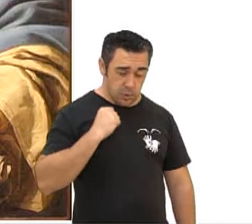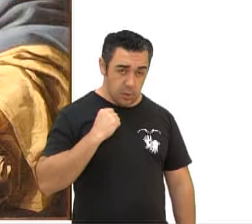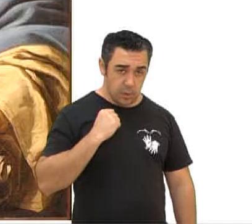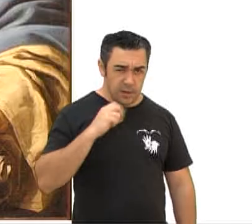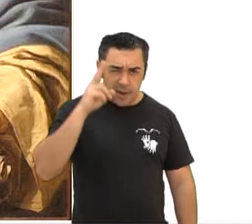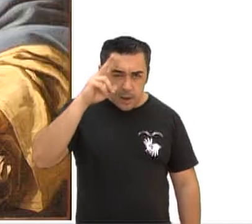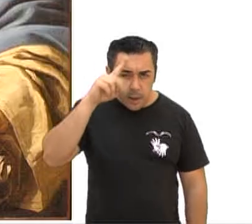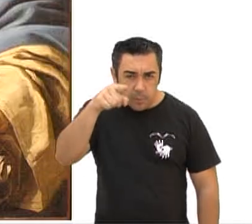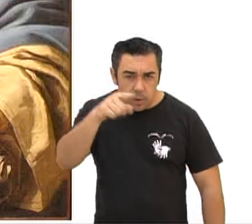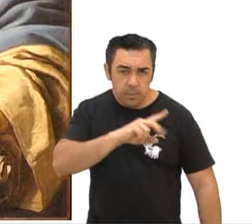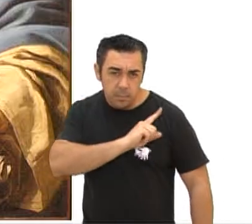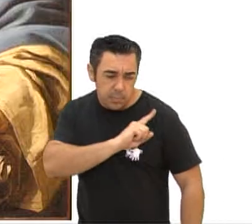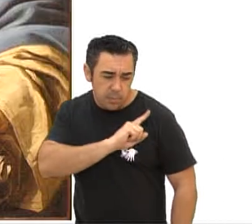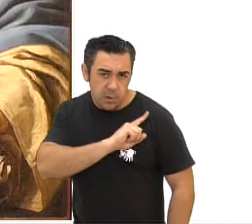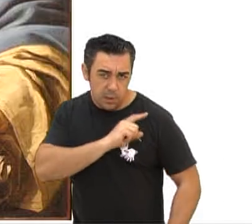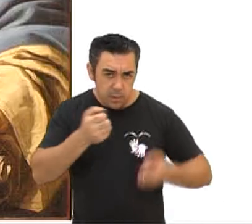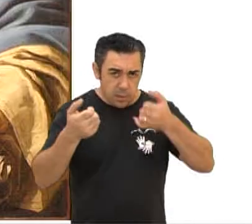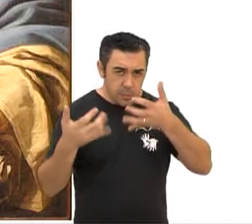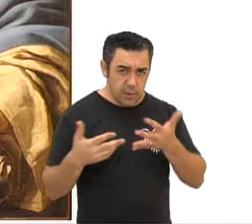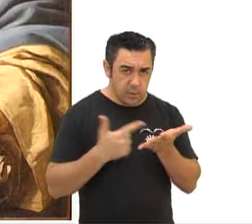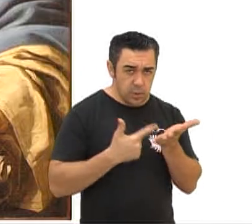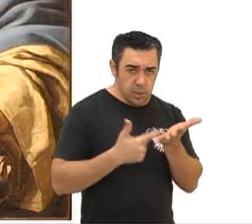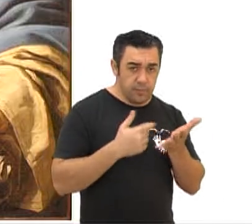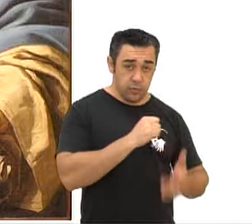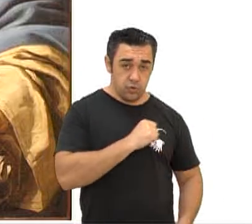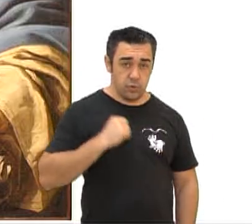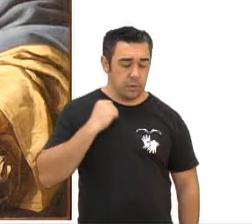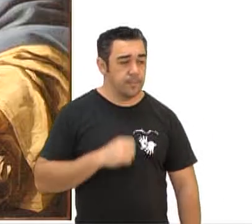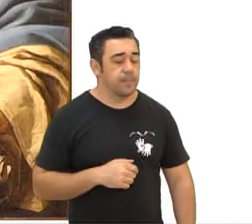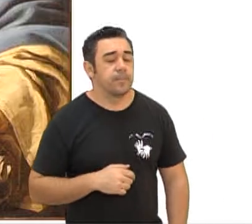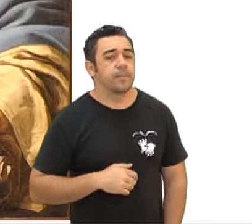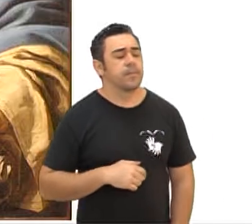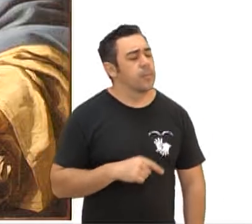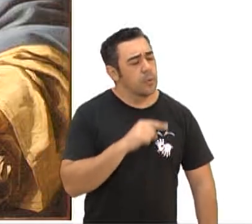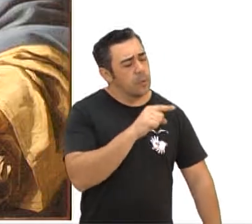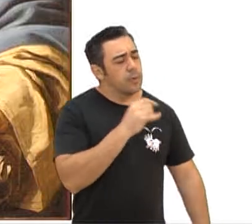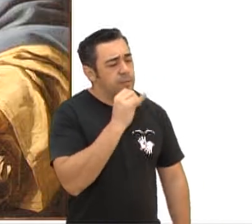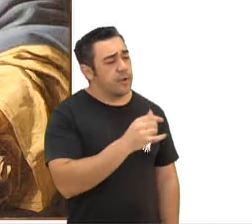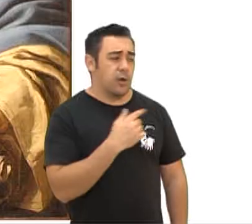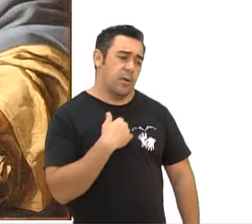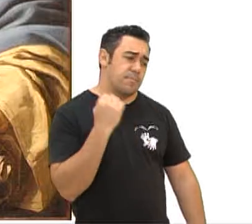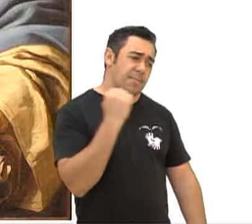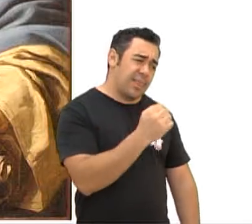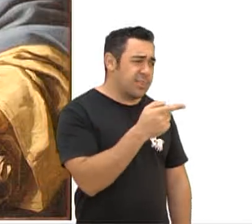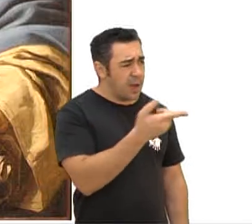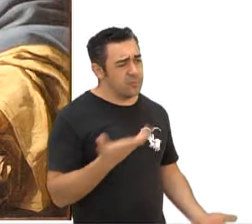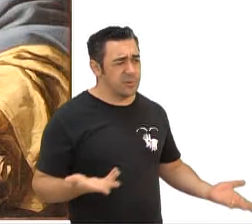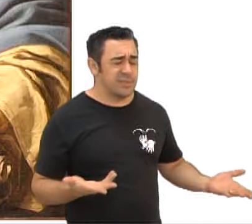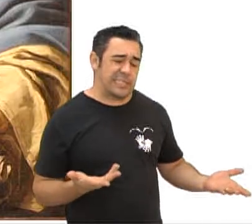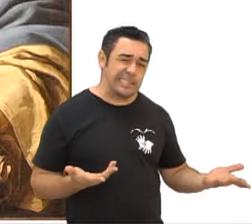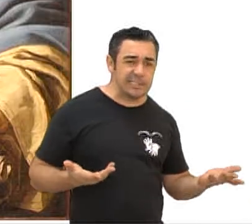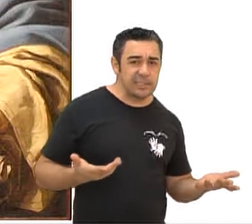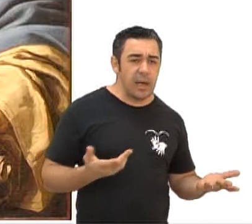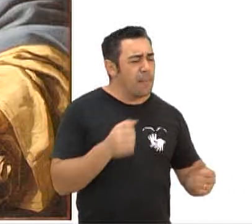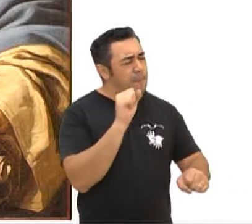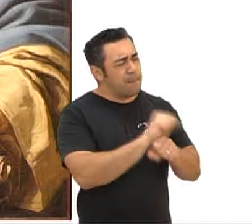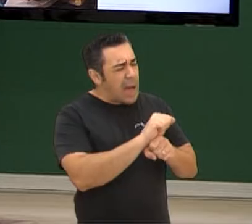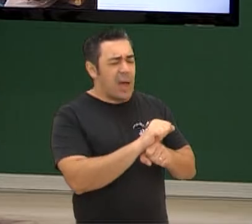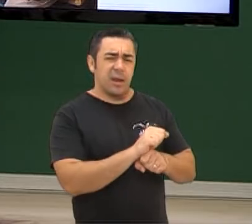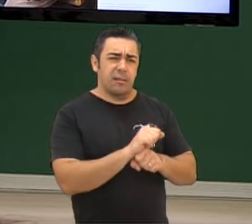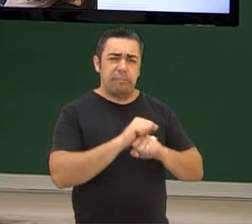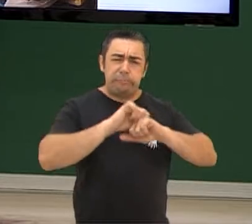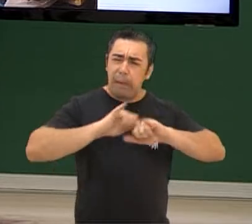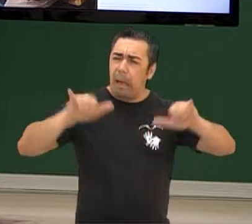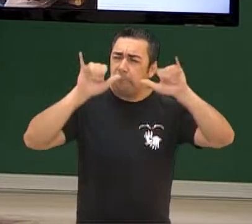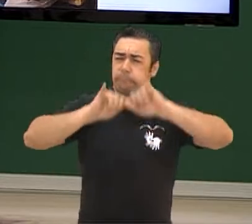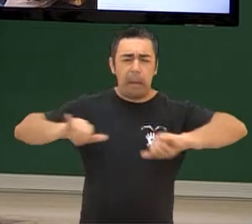primeiro ano do ensino médio, sobre a Apologia de Sócrates, chegam para ele e dizem, Sócrates, pega mal a gente te matar. Então, só para de fazer essa filosofia,